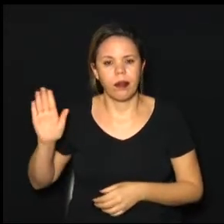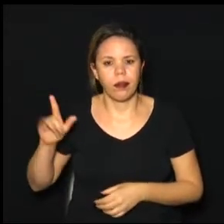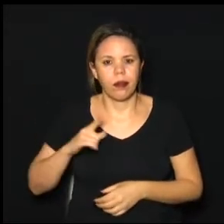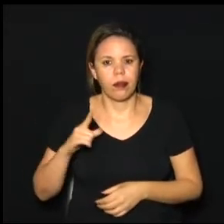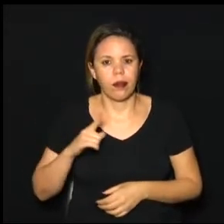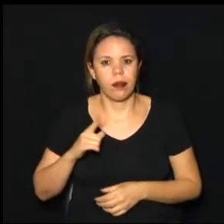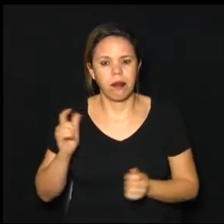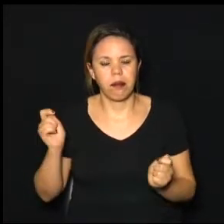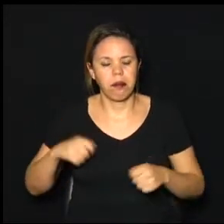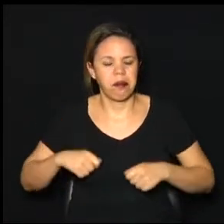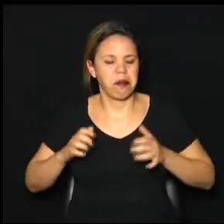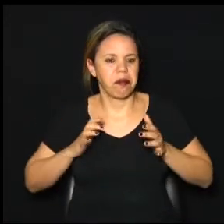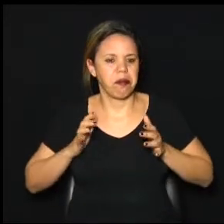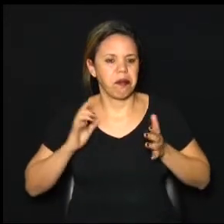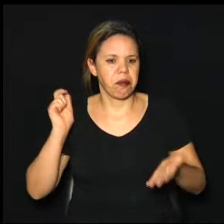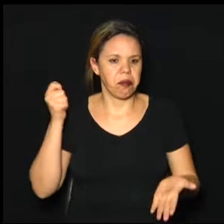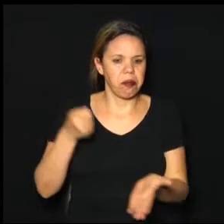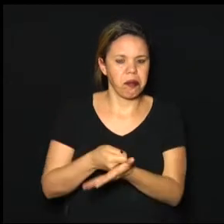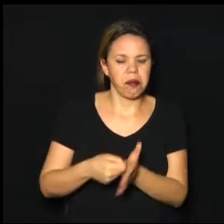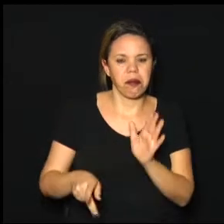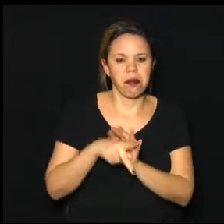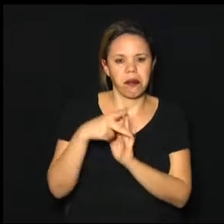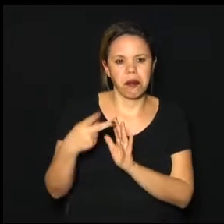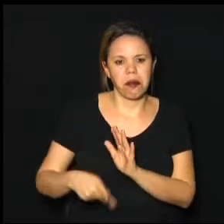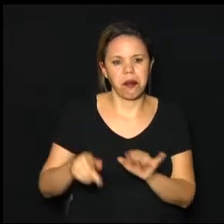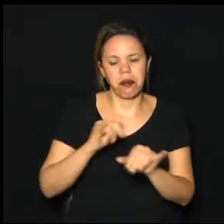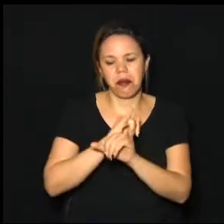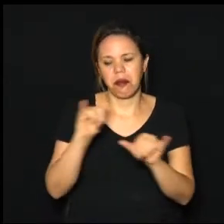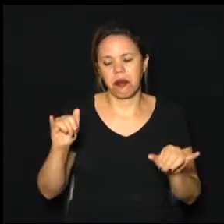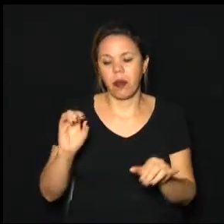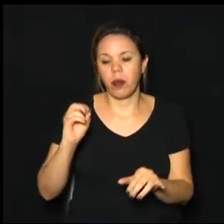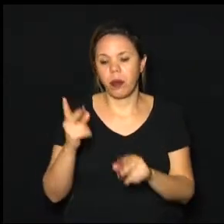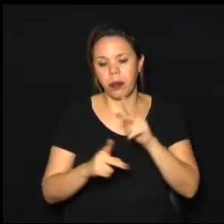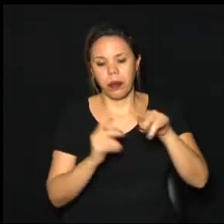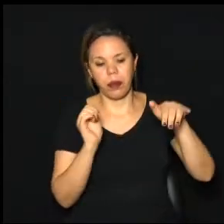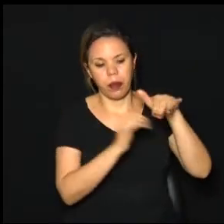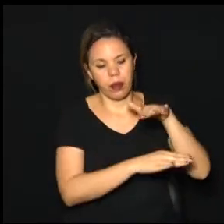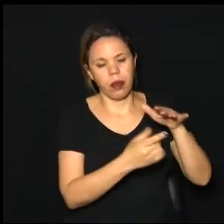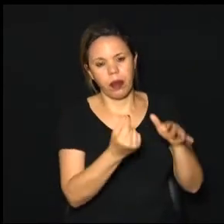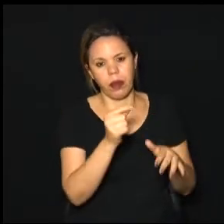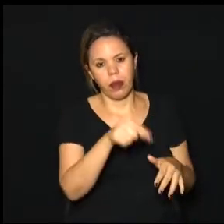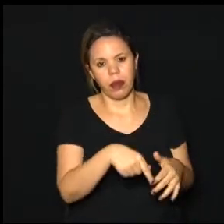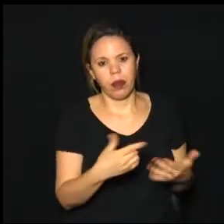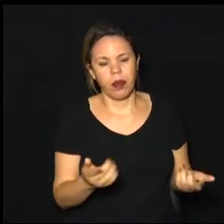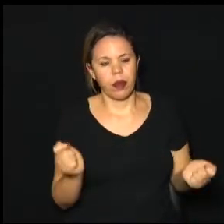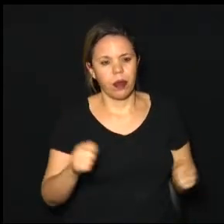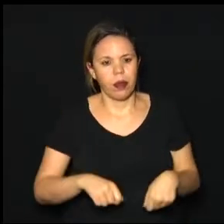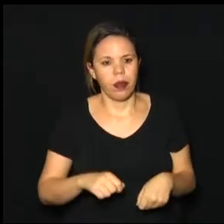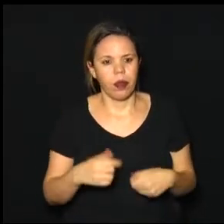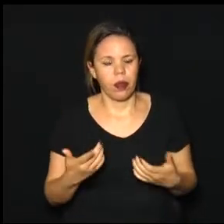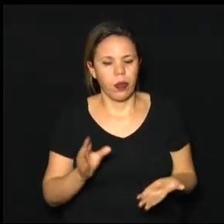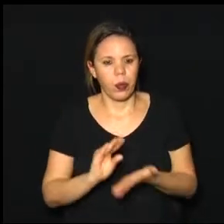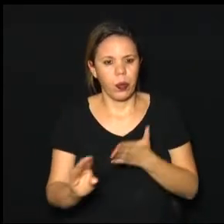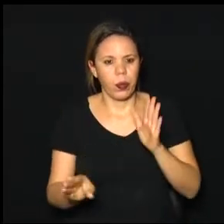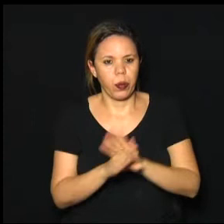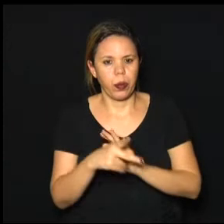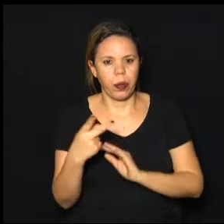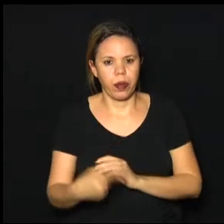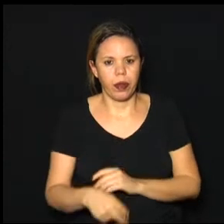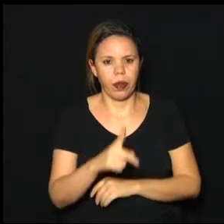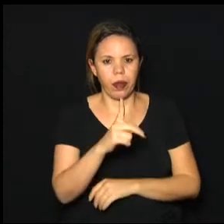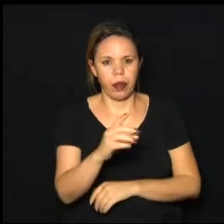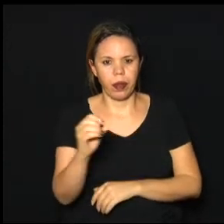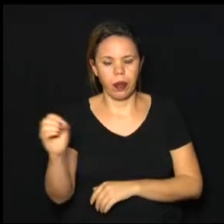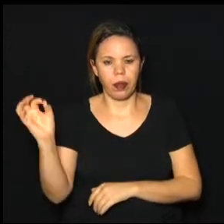mais condições financeiras ou aqueles que guardaram dinheiro para isso, eles poderiam, então, custear 100% das suas